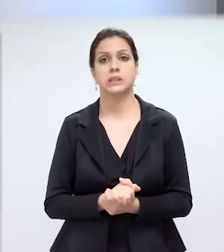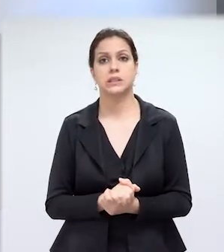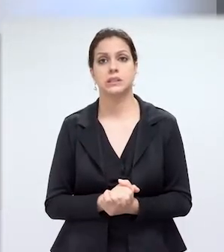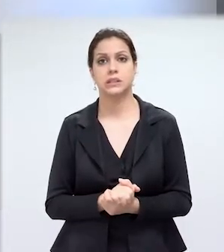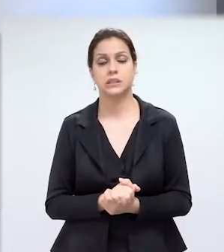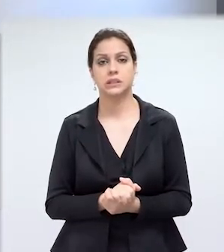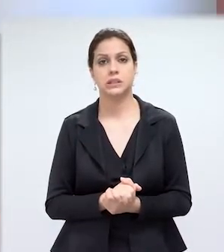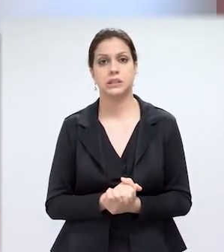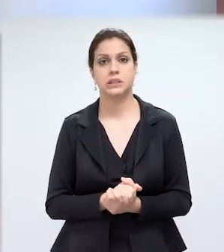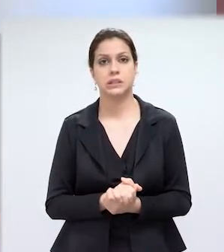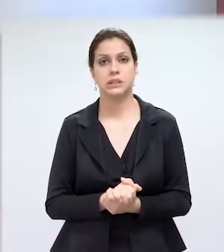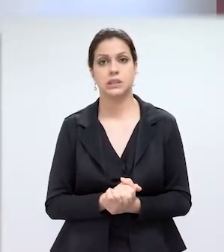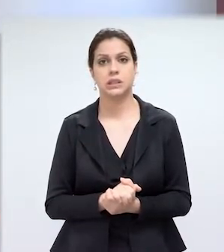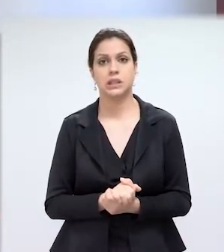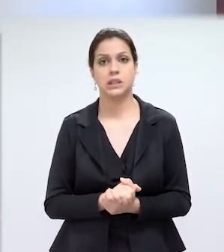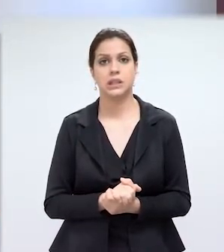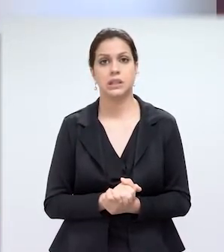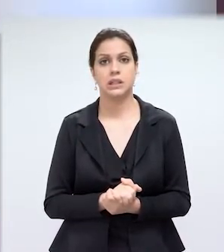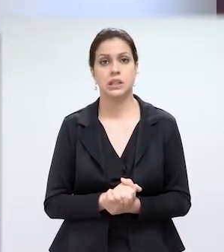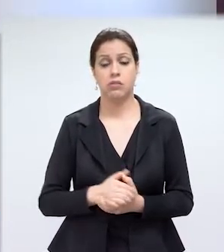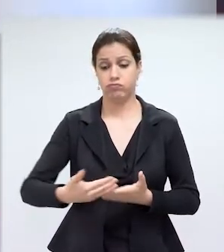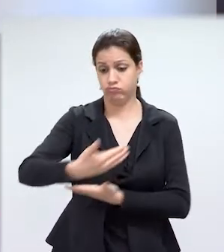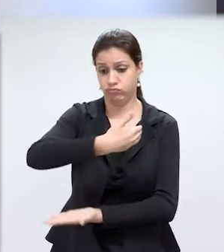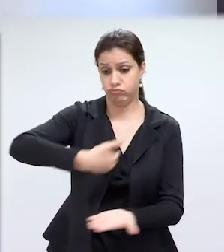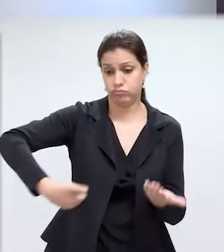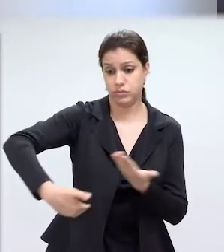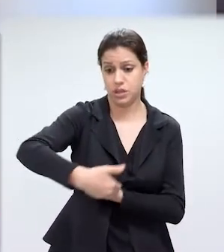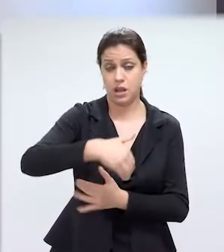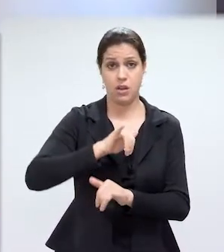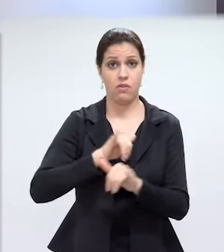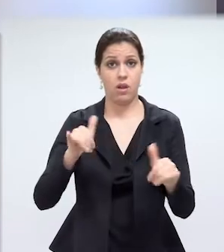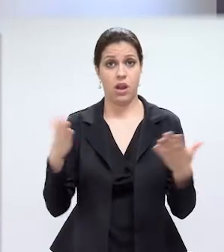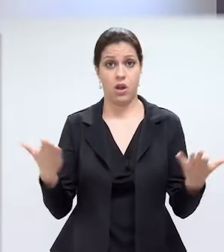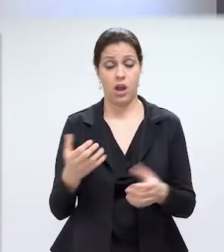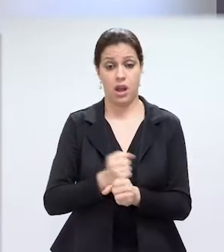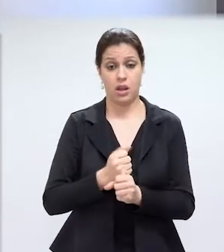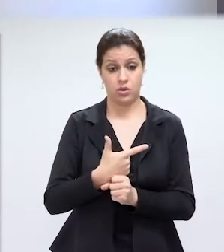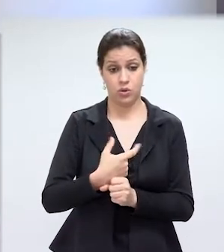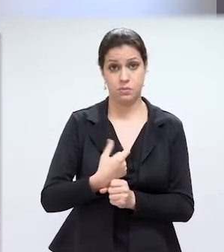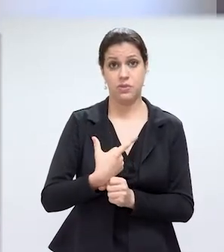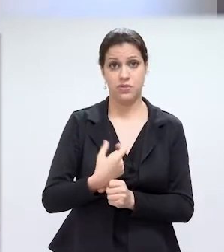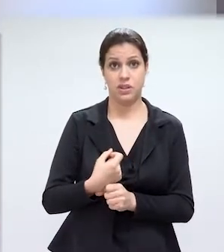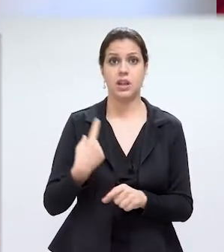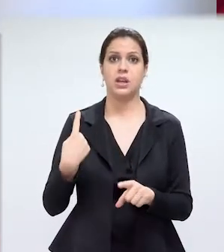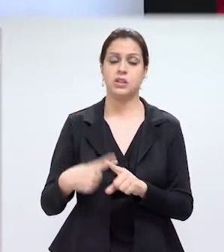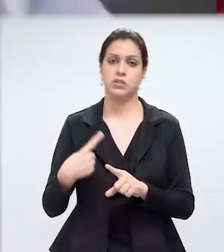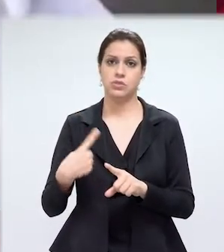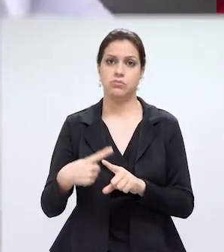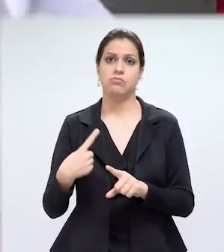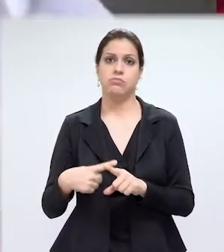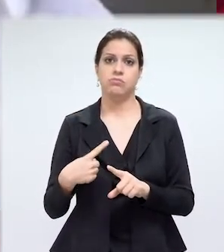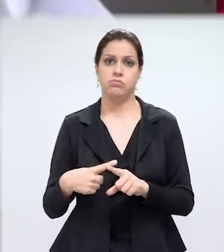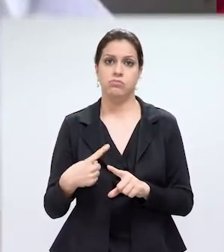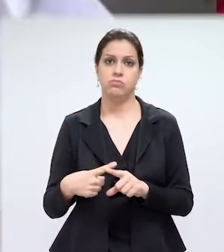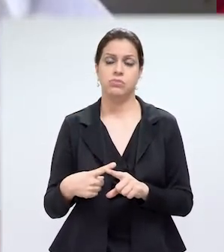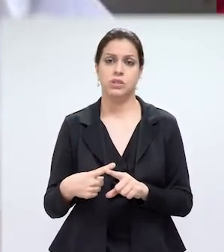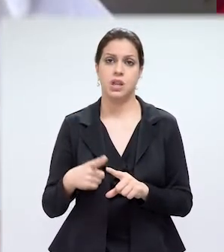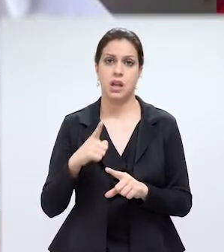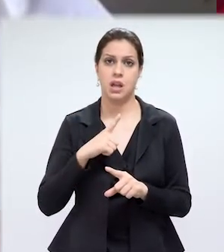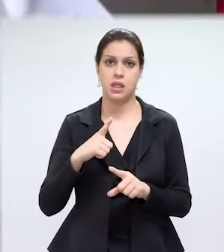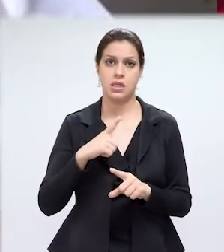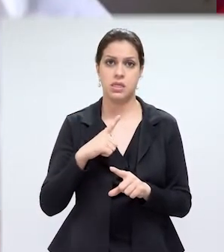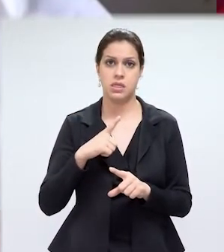conseguiram conquistar aí muita troca de informação aí ao longo desse ano de 2020 por conta